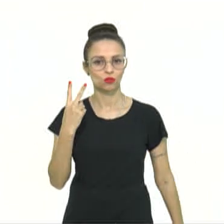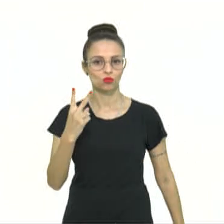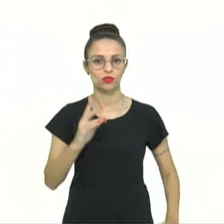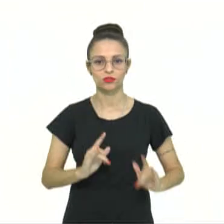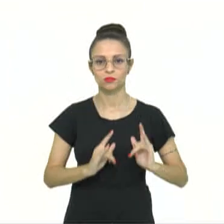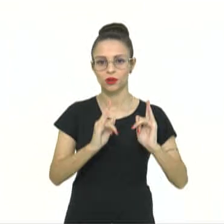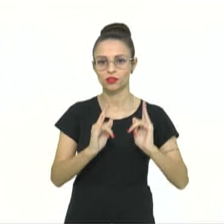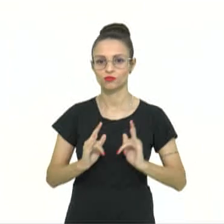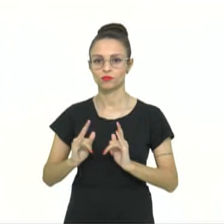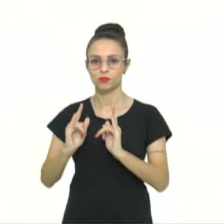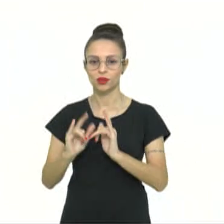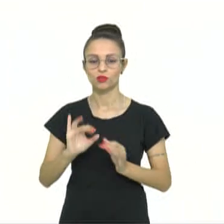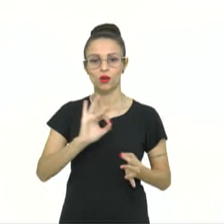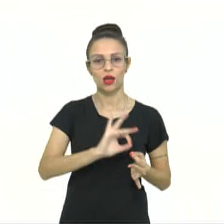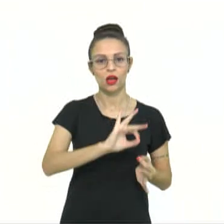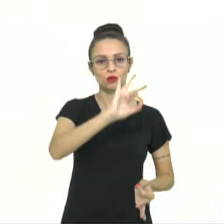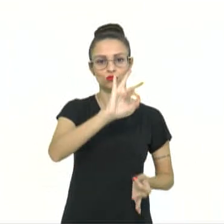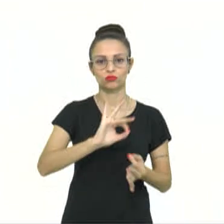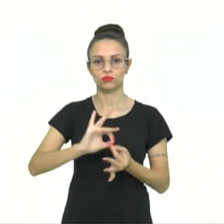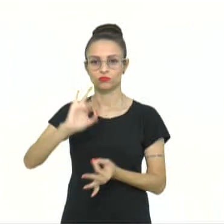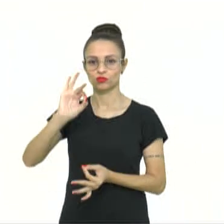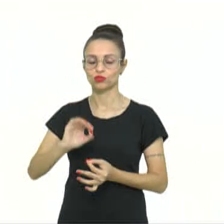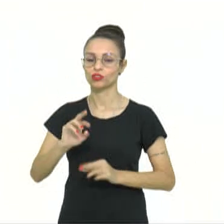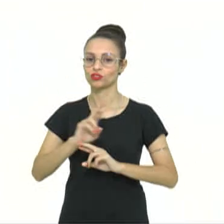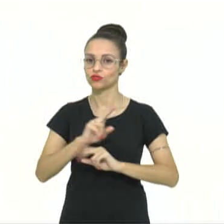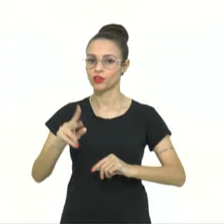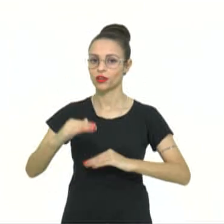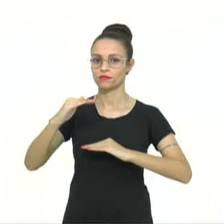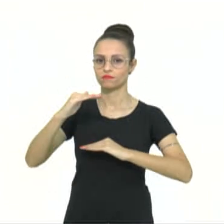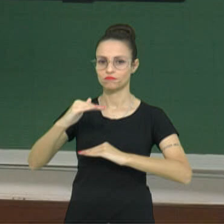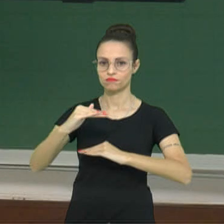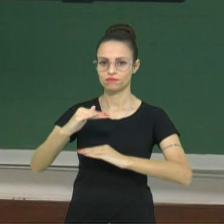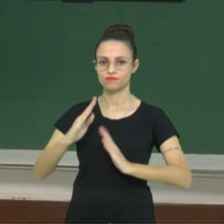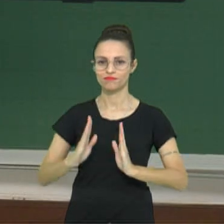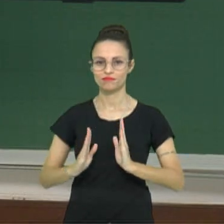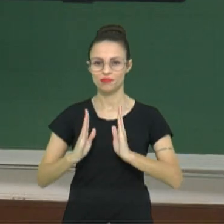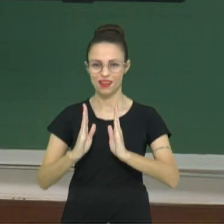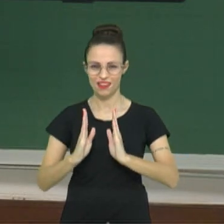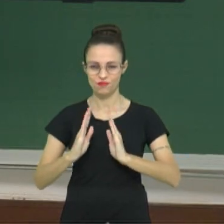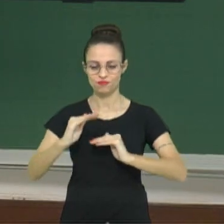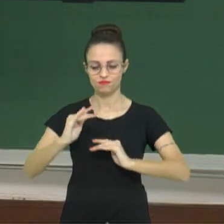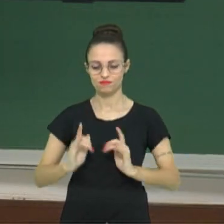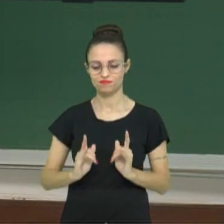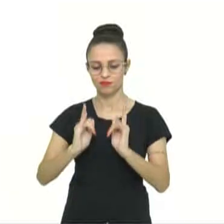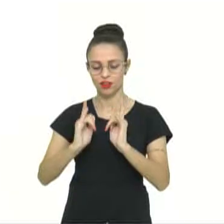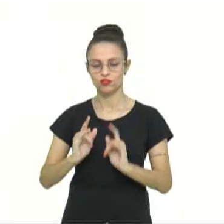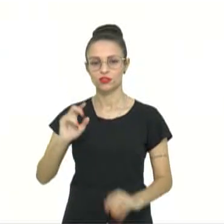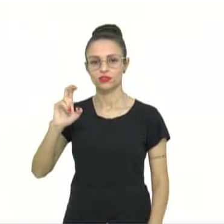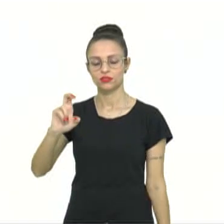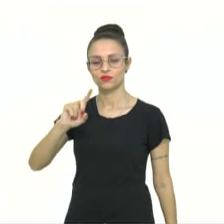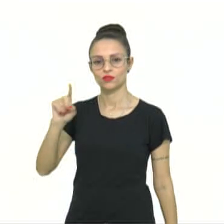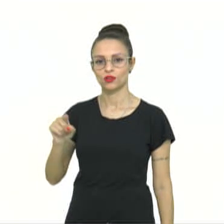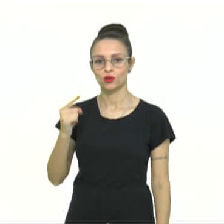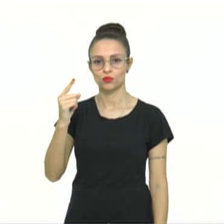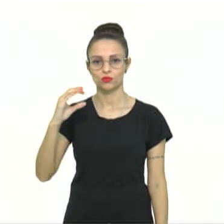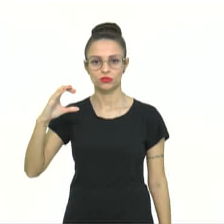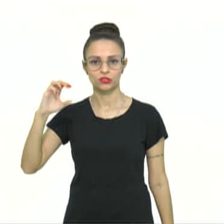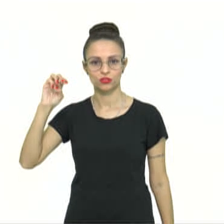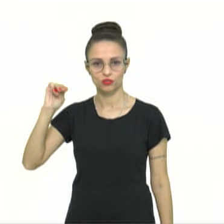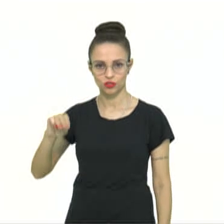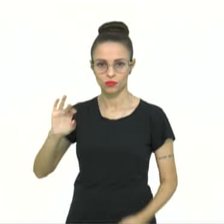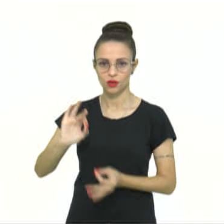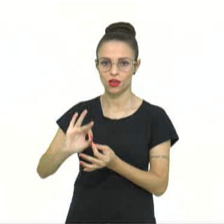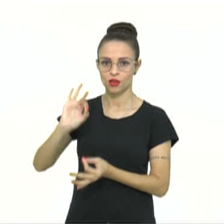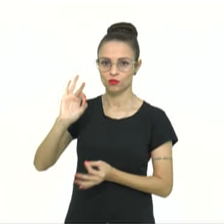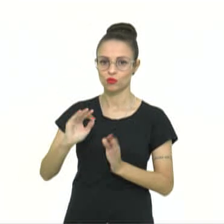alturas diferentes. O prédio menor, né, que a gente observa aqui, ele tem 5,1 centímetros de altura